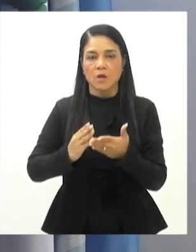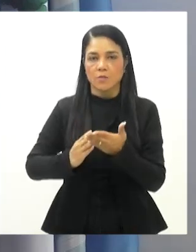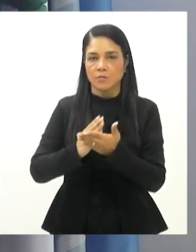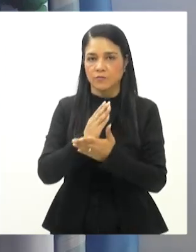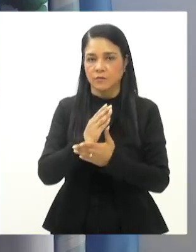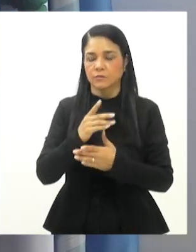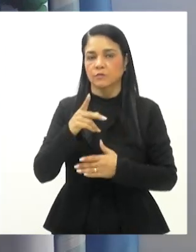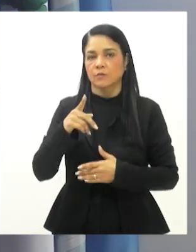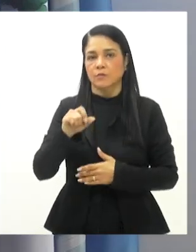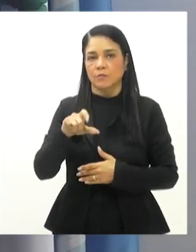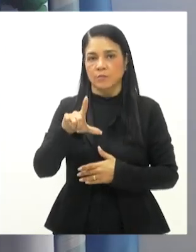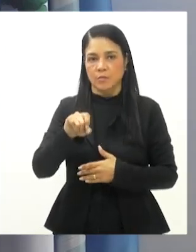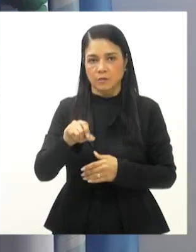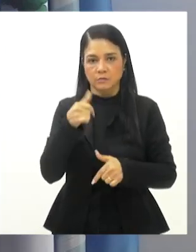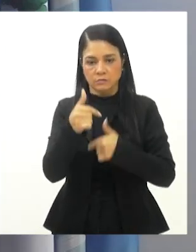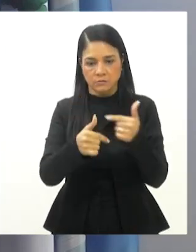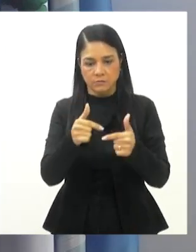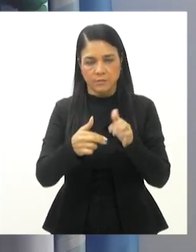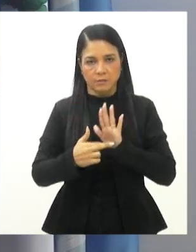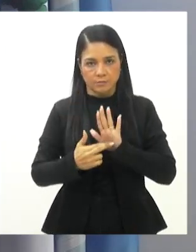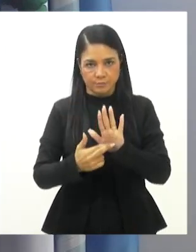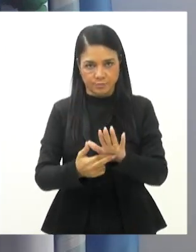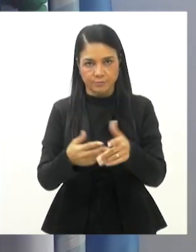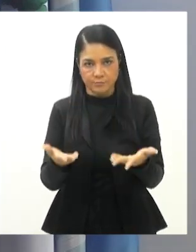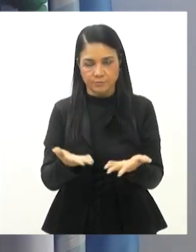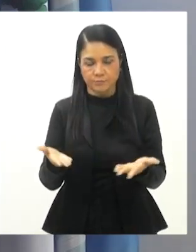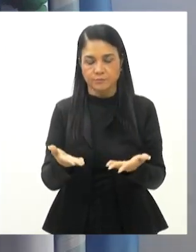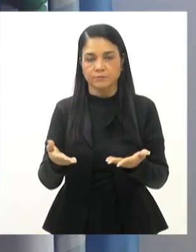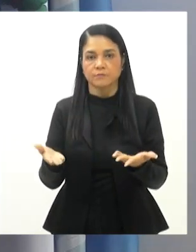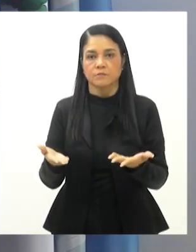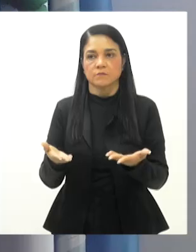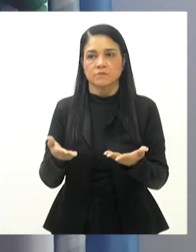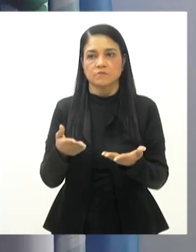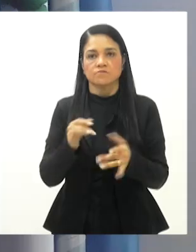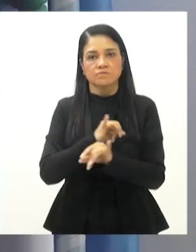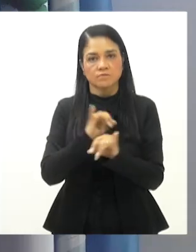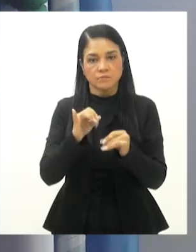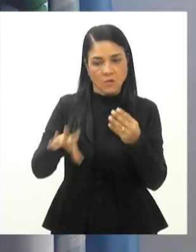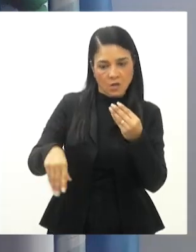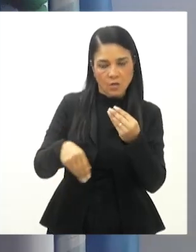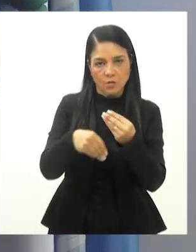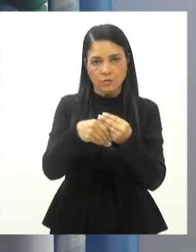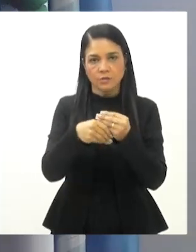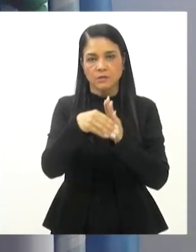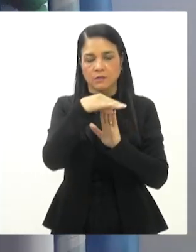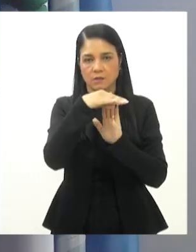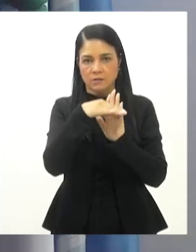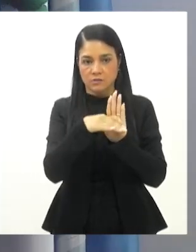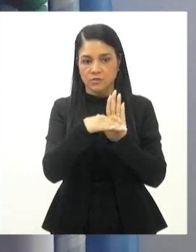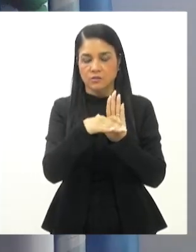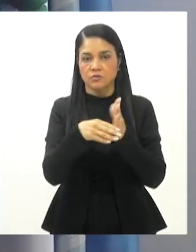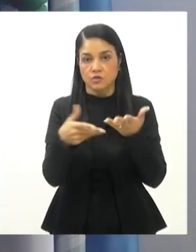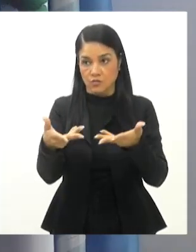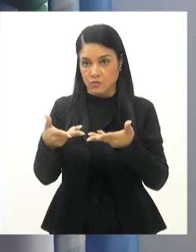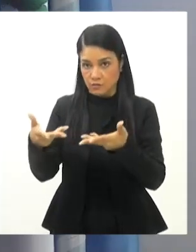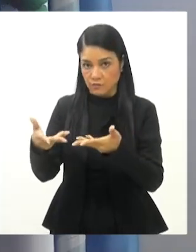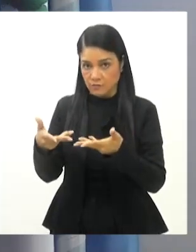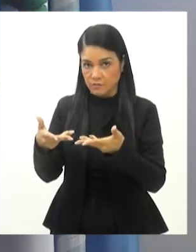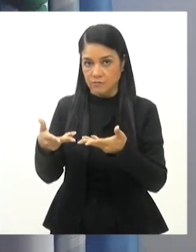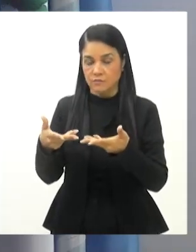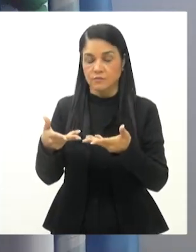o plano de trabalho apresentado. Faço apenas uma menção que possamos incluir também na lista de convites para que, se